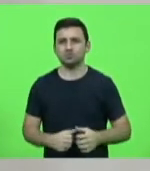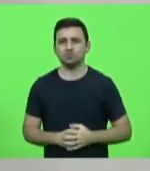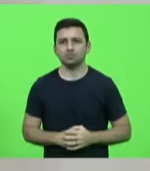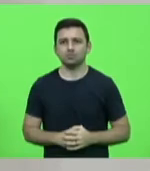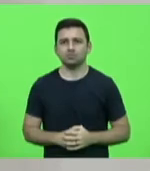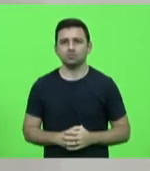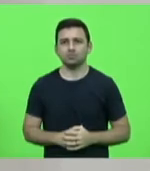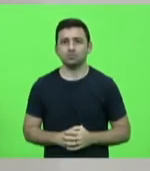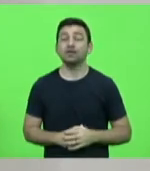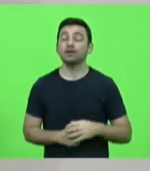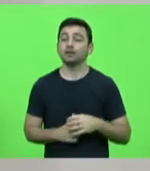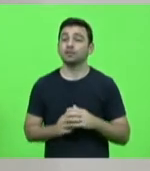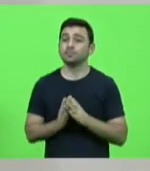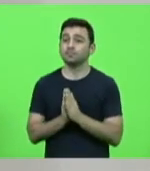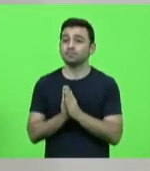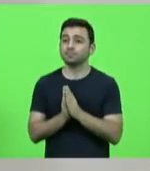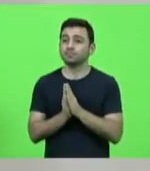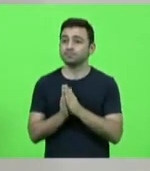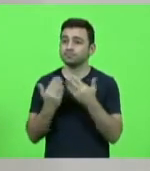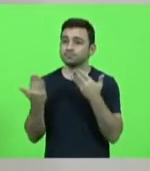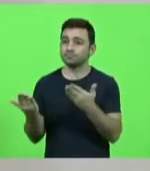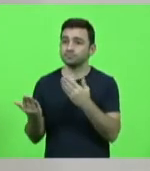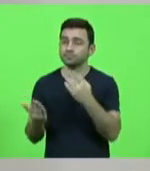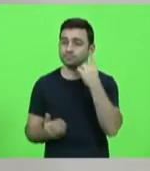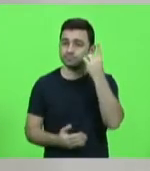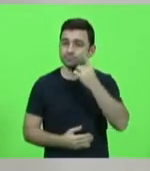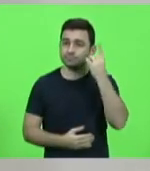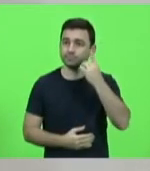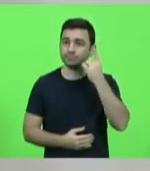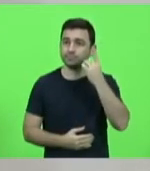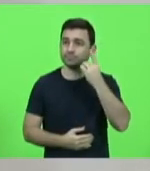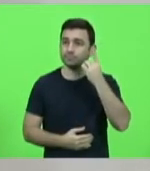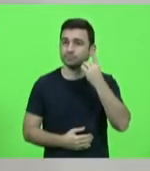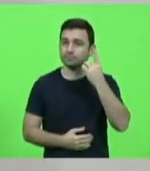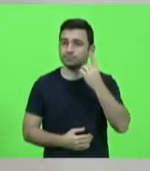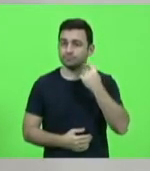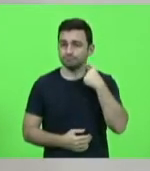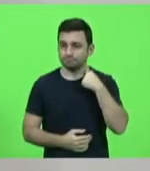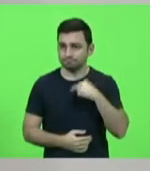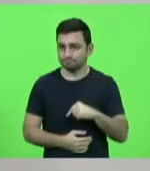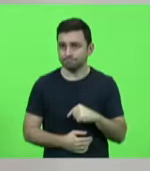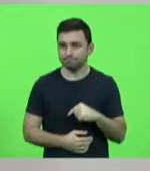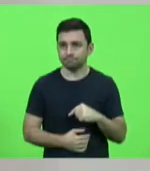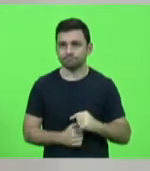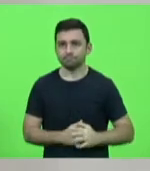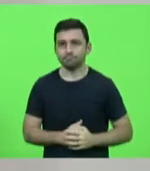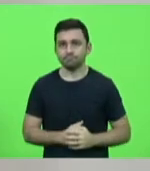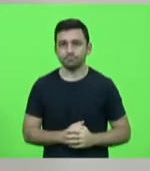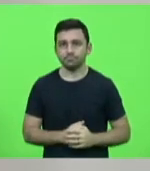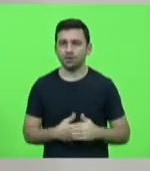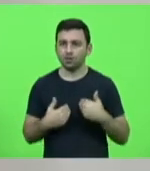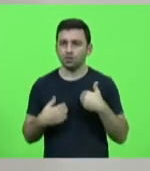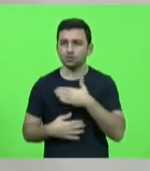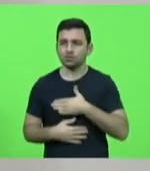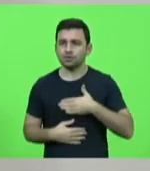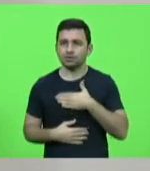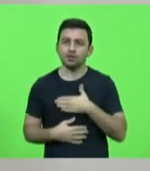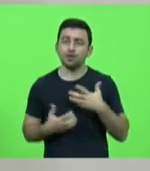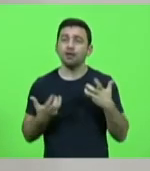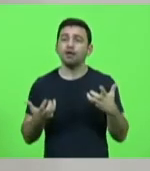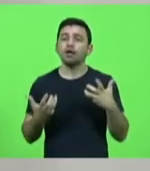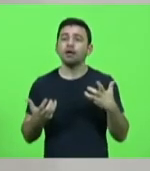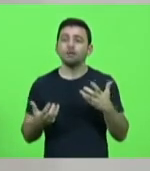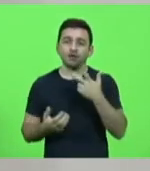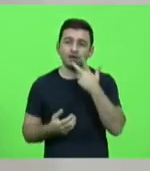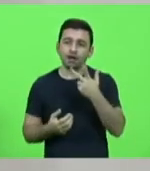E se me permite, ainda deputado Silvio Drevik, eu gostaria de falar de algo